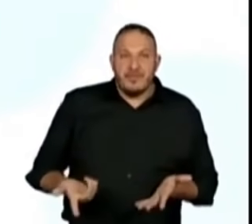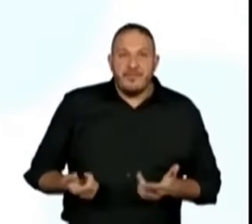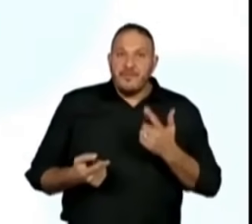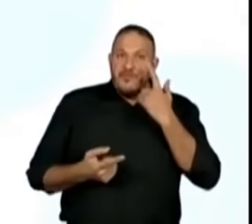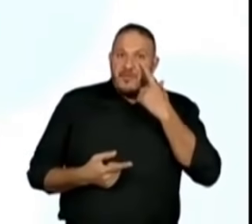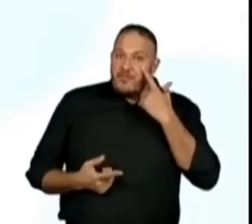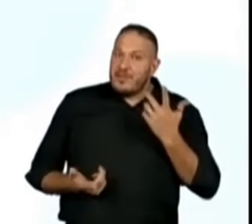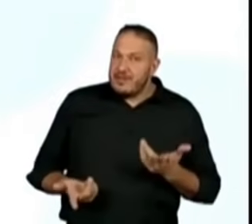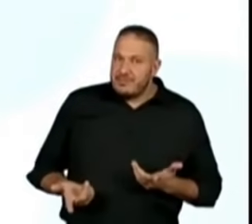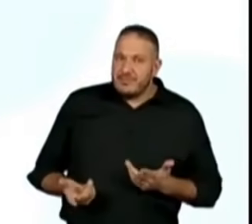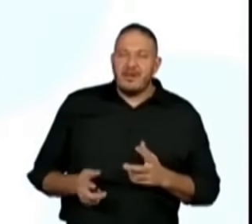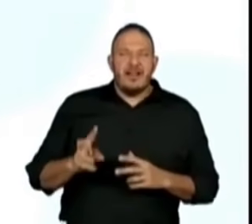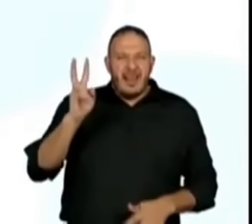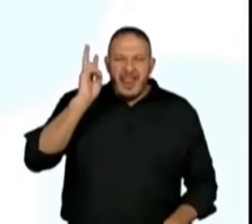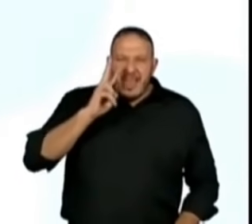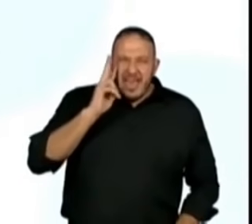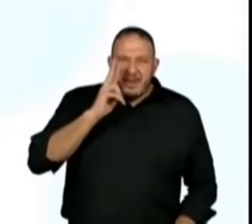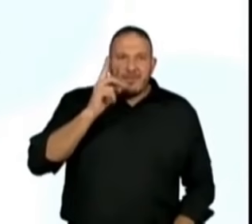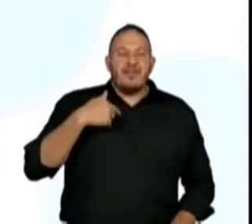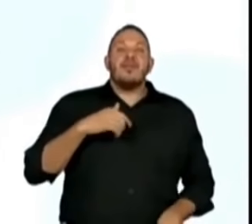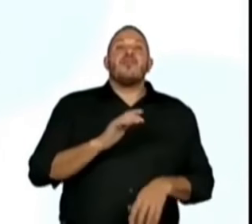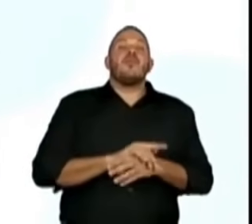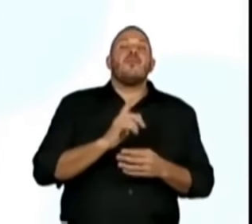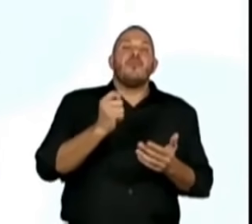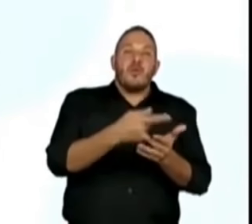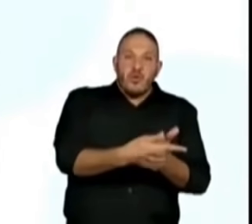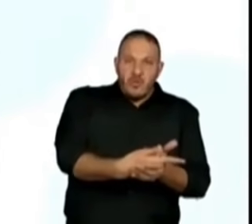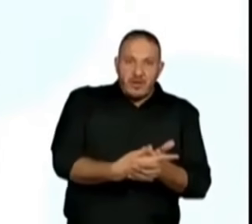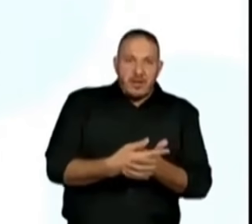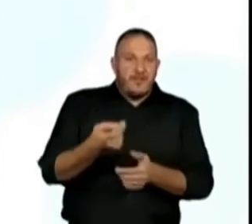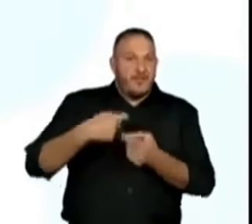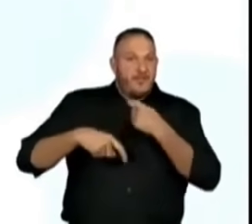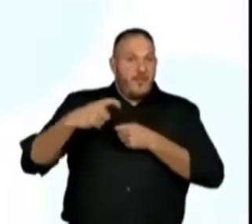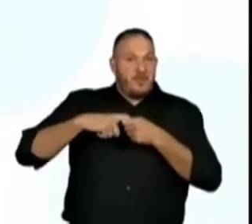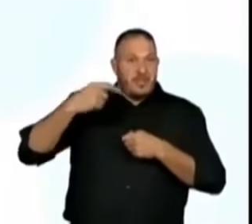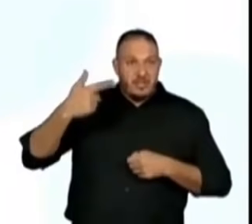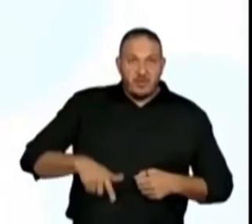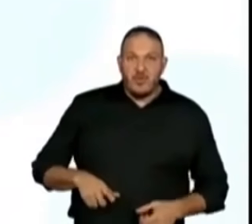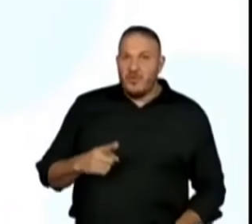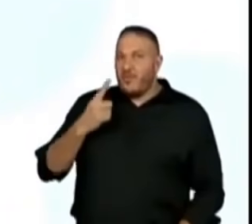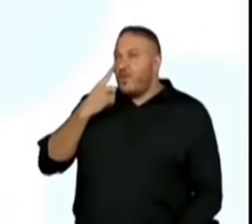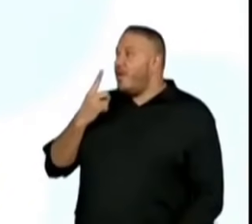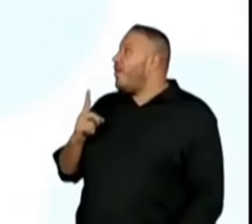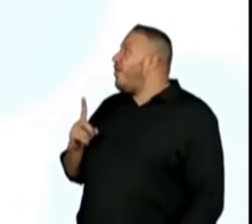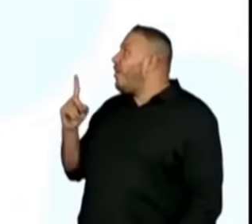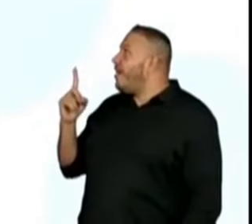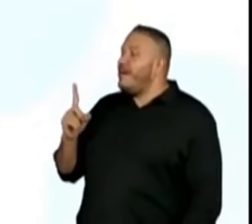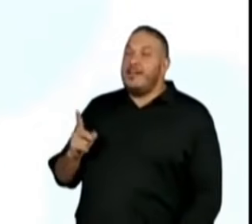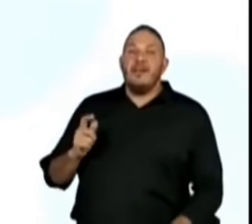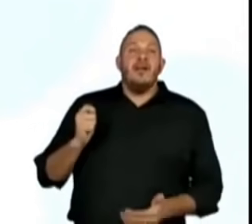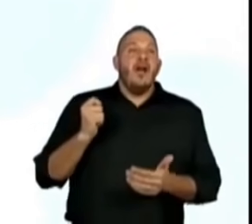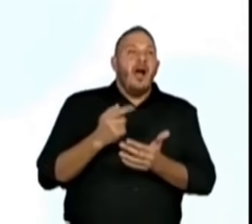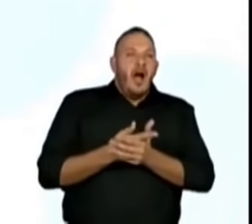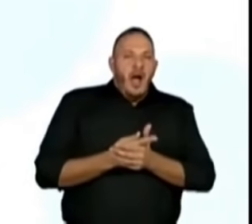lá, pessoal. Lembra lá, ele comprou, vou voltar aqui, hein? Ele